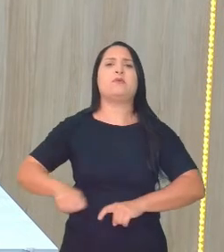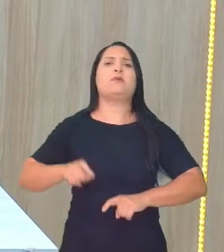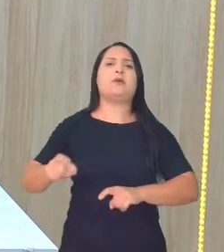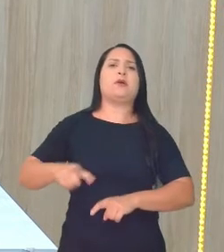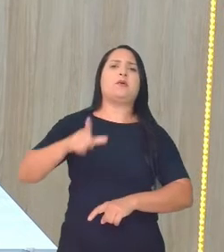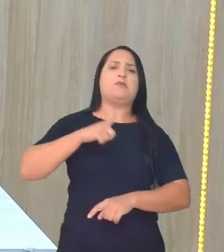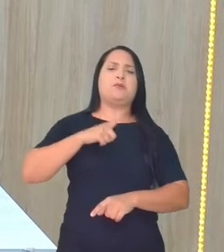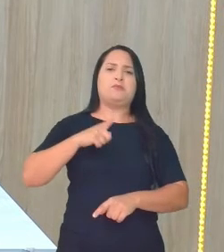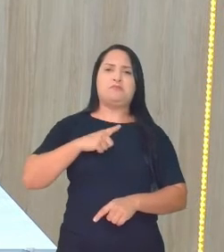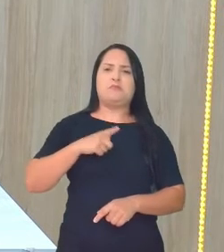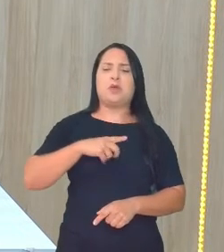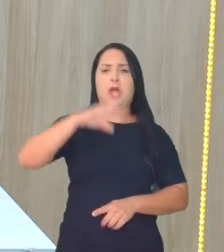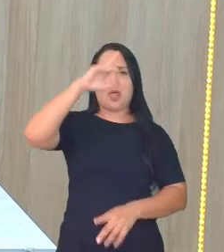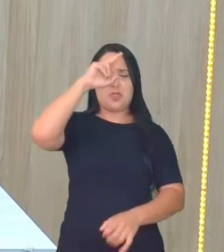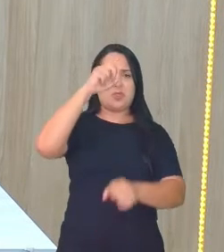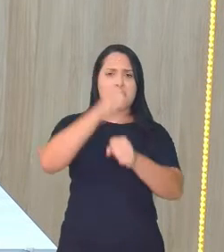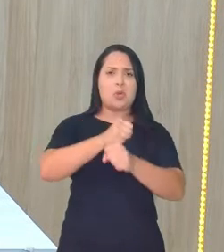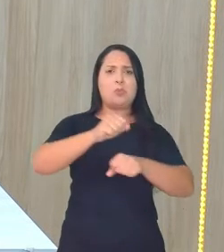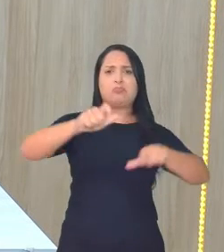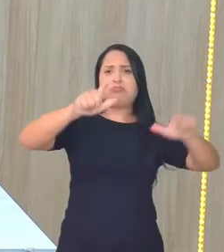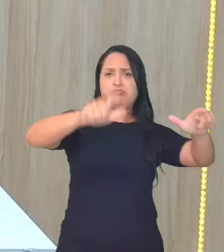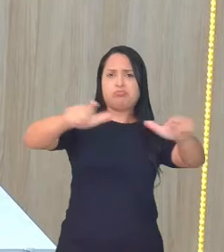grandes proprietários de terra,